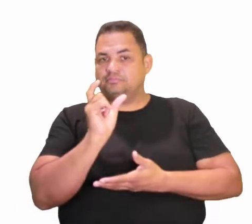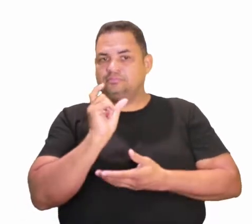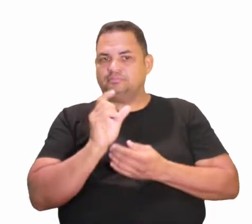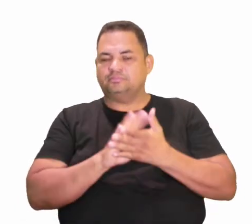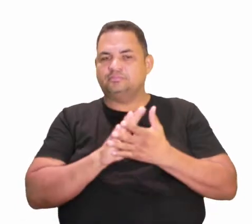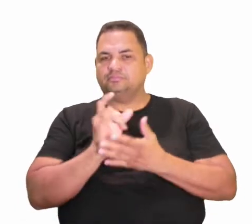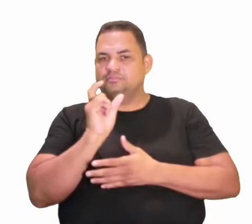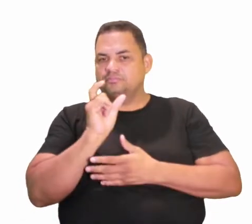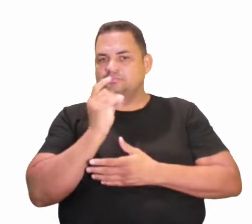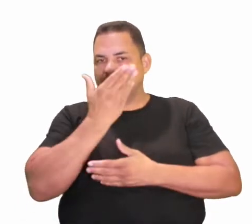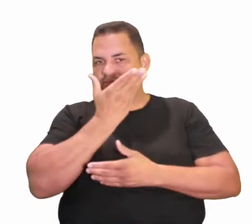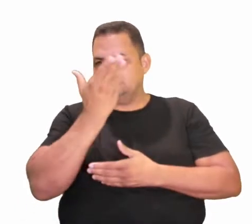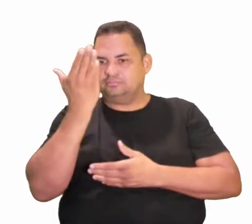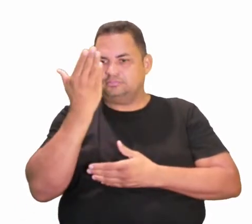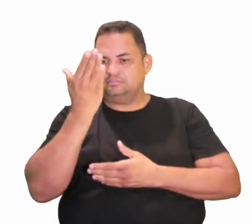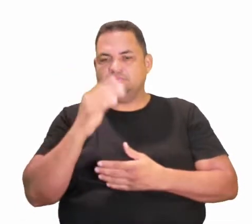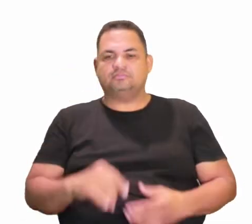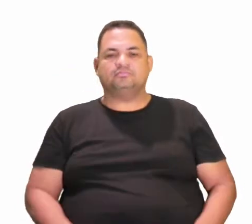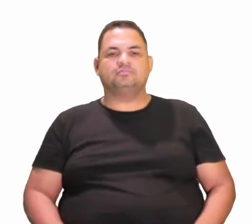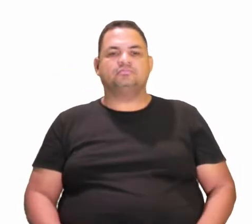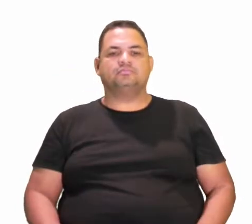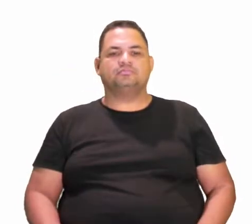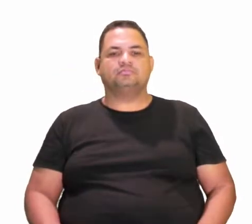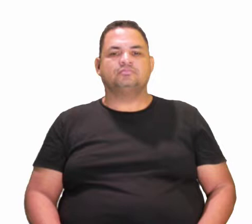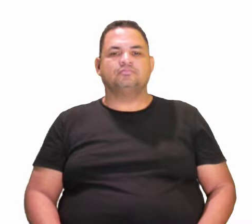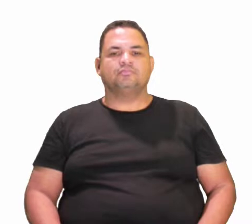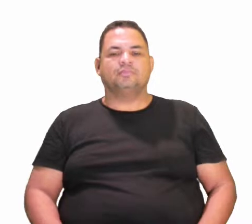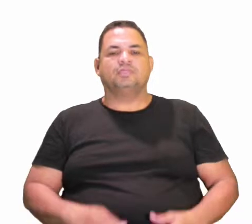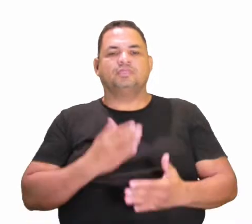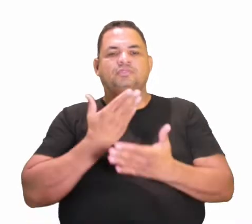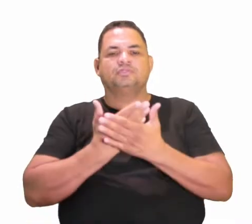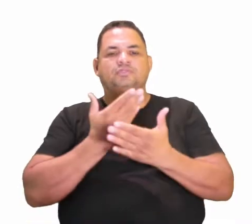aqui, certo? Nós vamos ver os pronomes